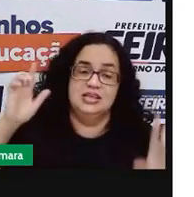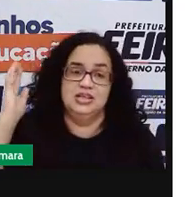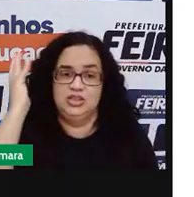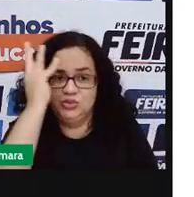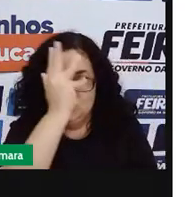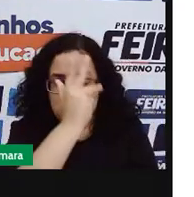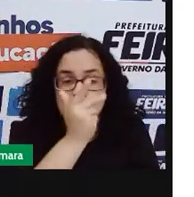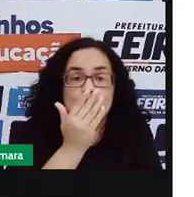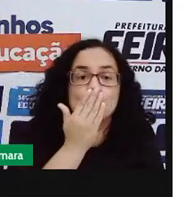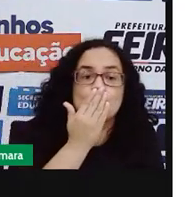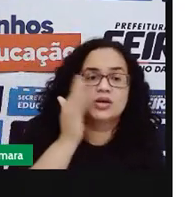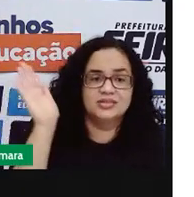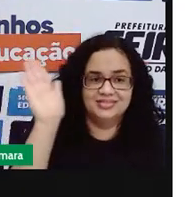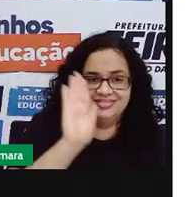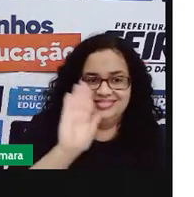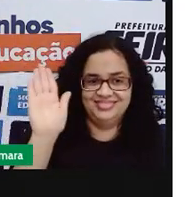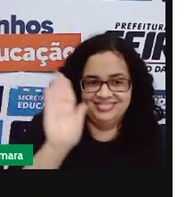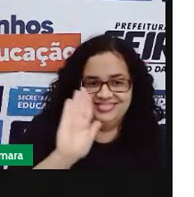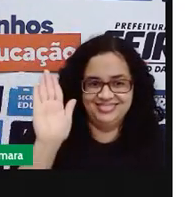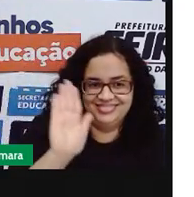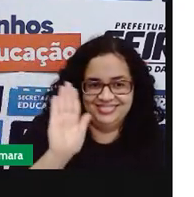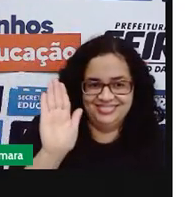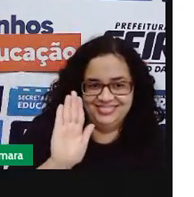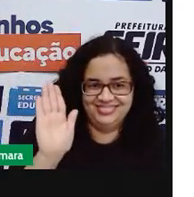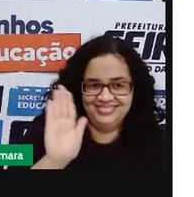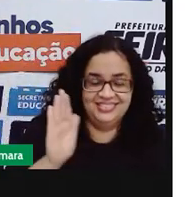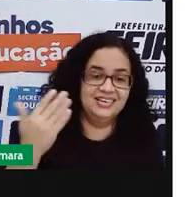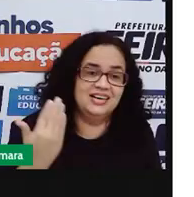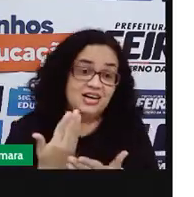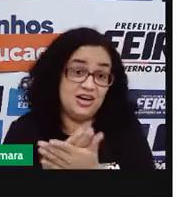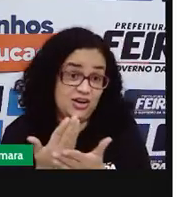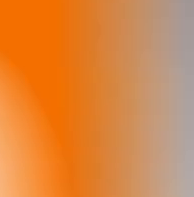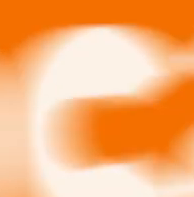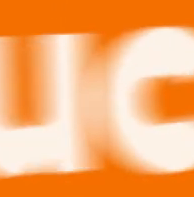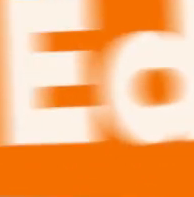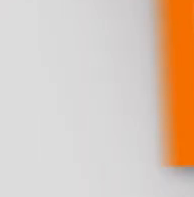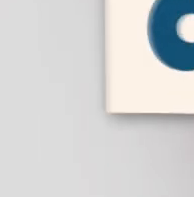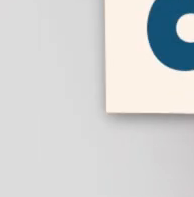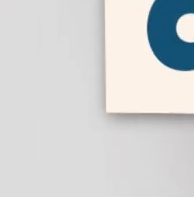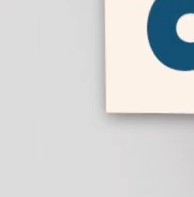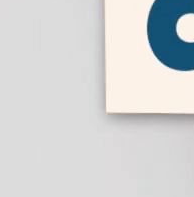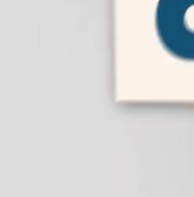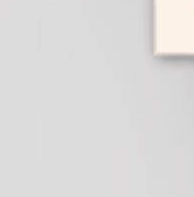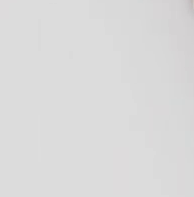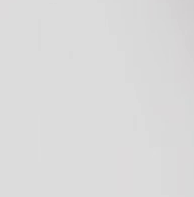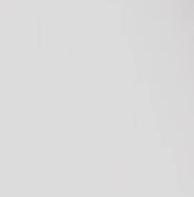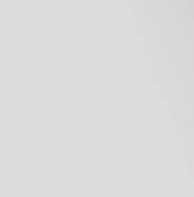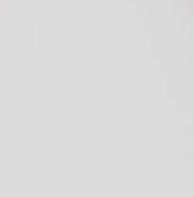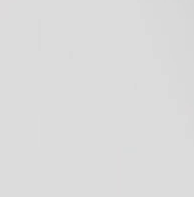bem bonito, ó. Um beijo pra você e até a próxima aula. Tchau.